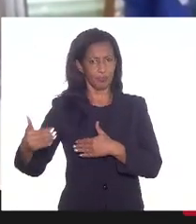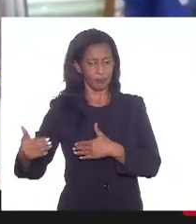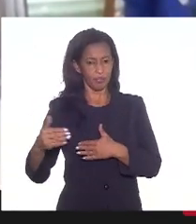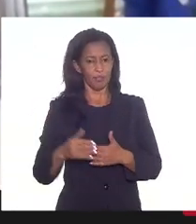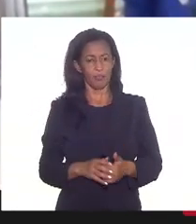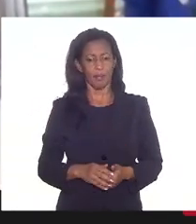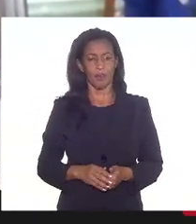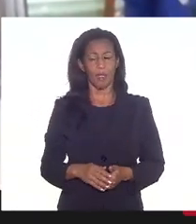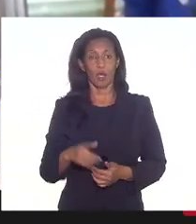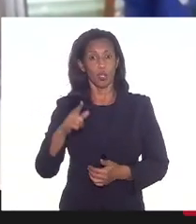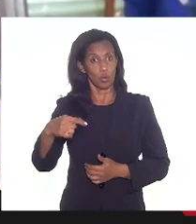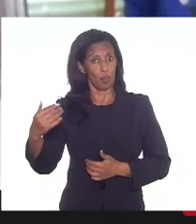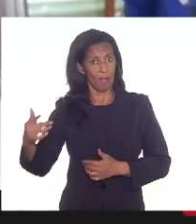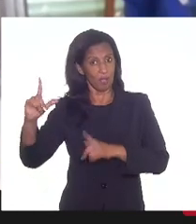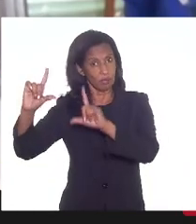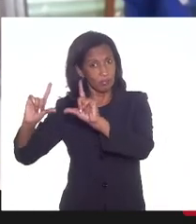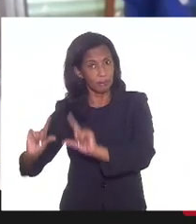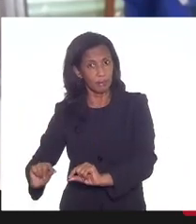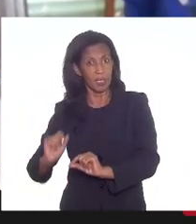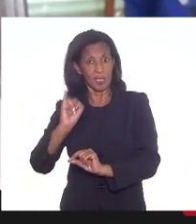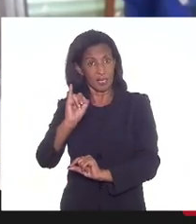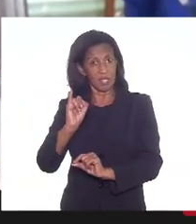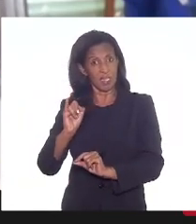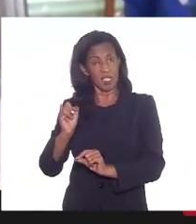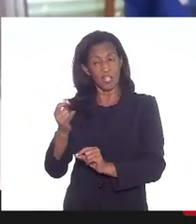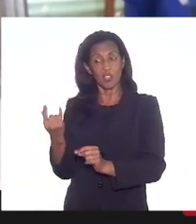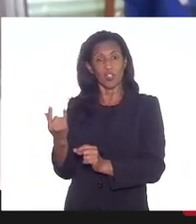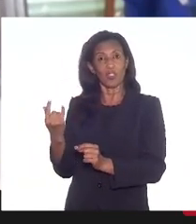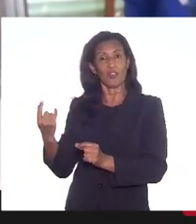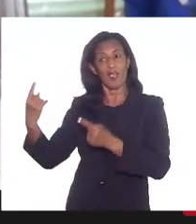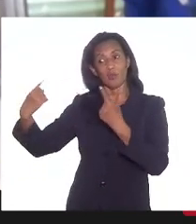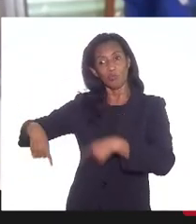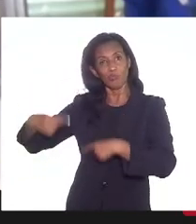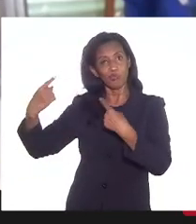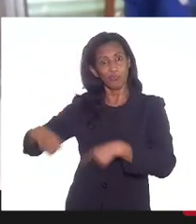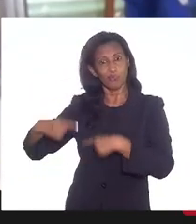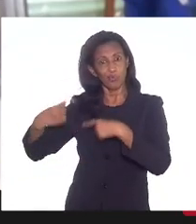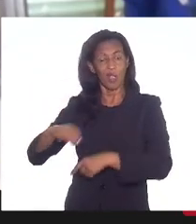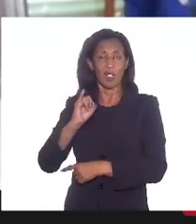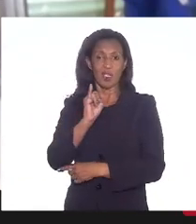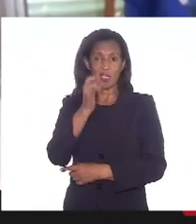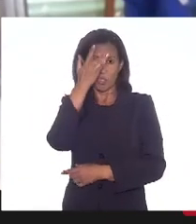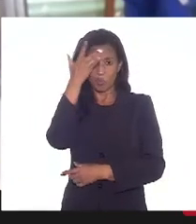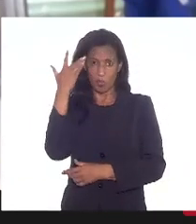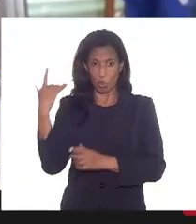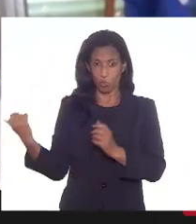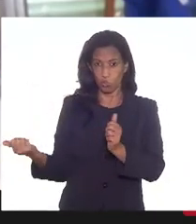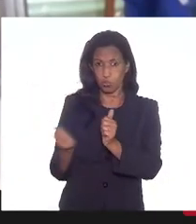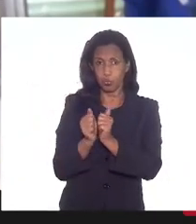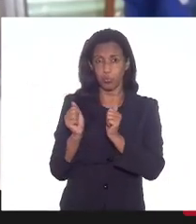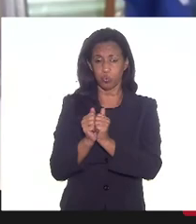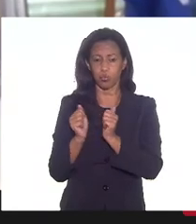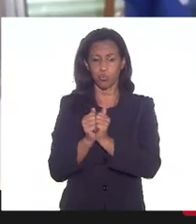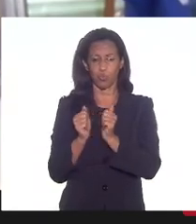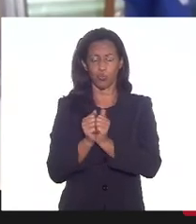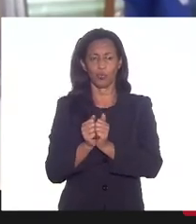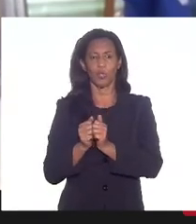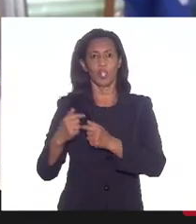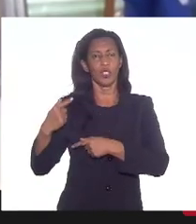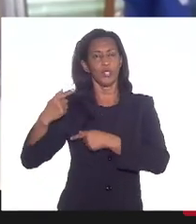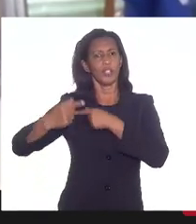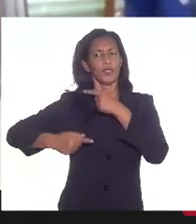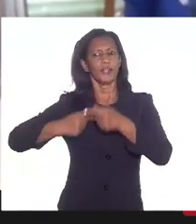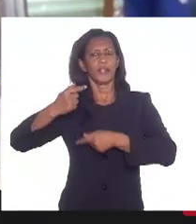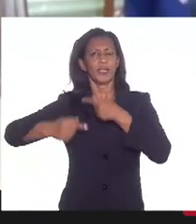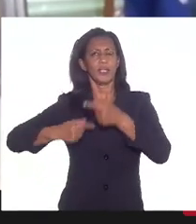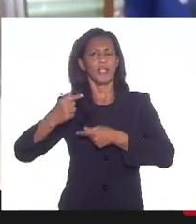gás também só vai baratear se tiver grande oferta, induzir e as pessoas caminharem. A gente viu o dado aí da cogeração. Cogeração no Brasil é